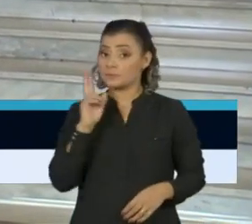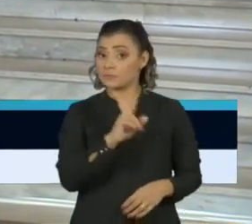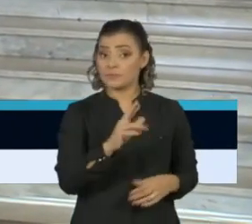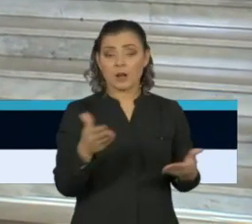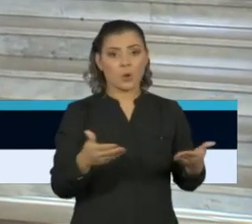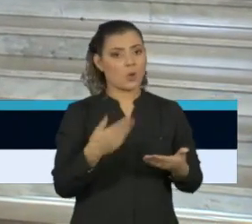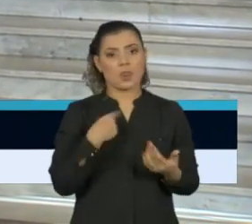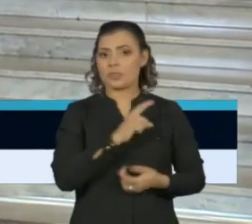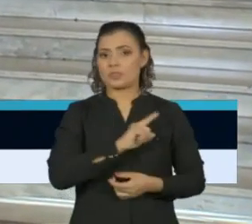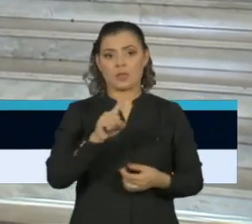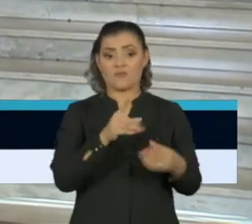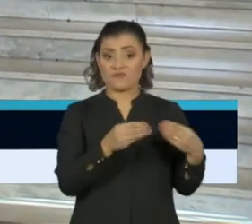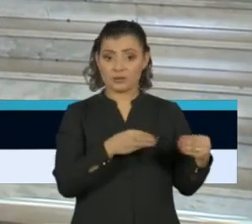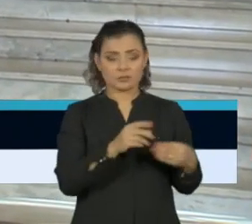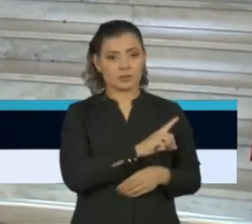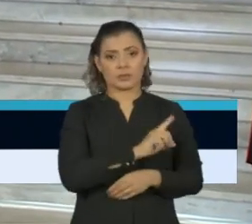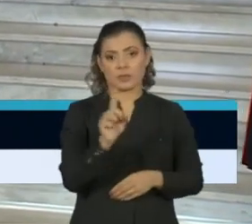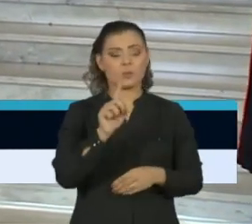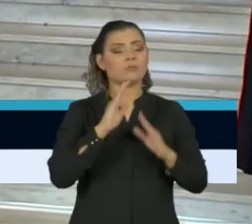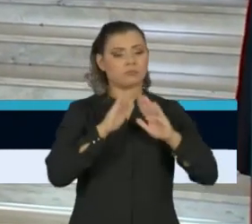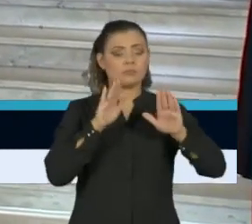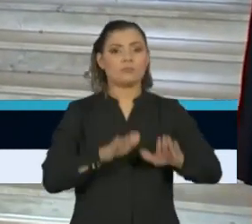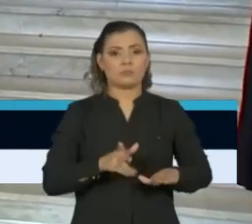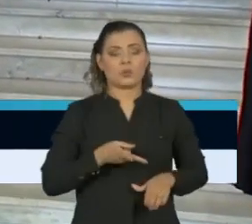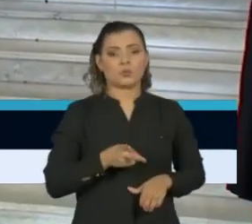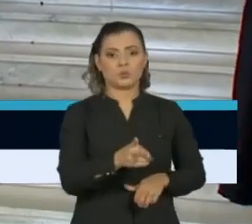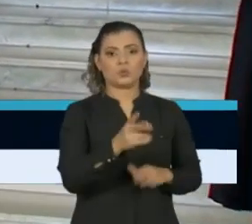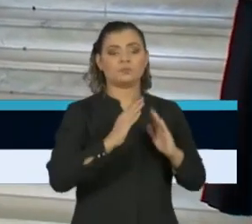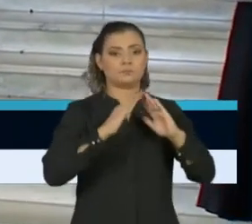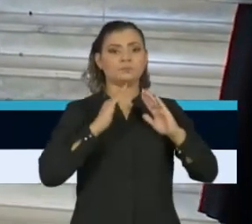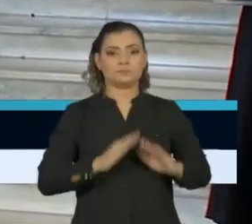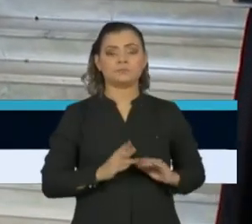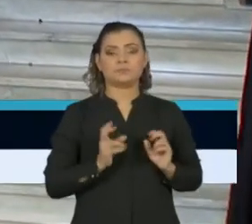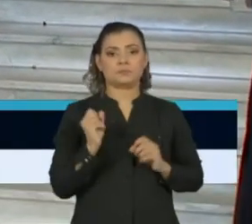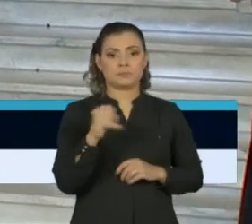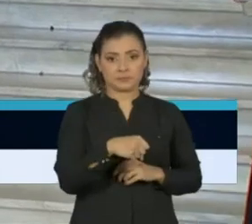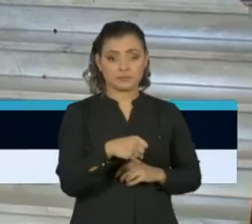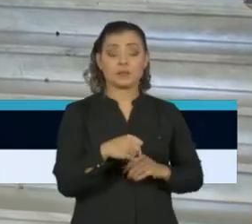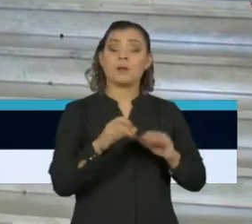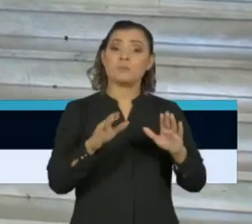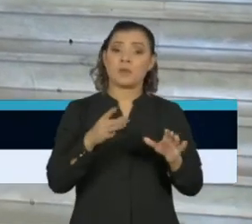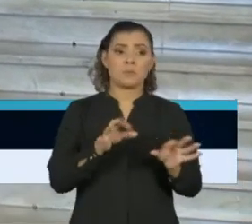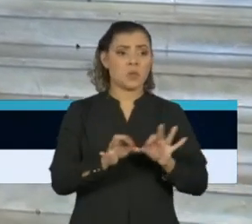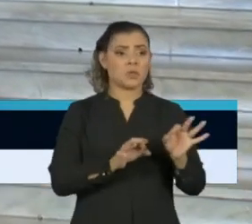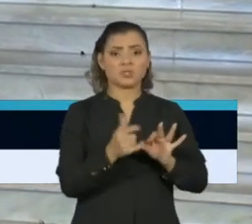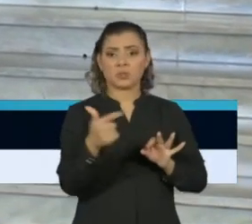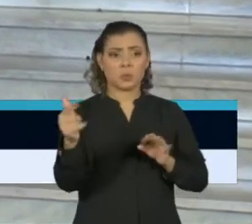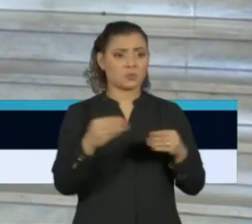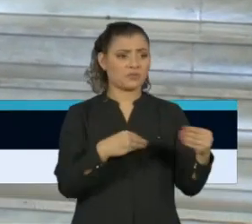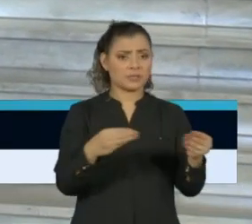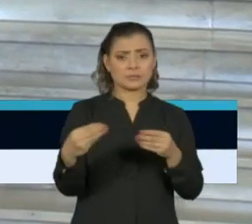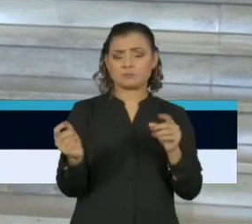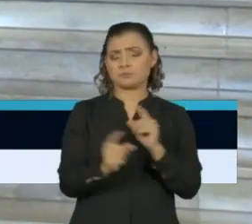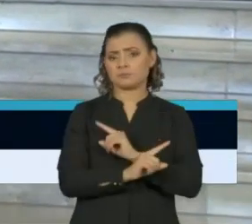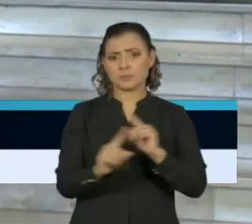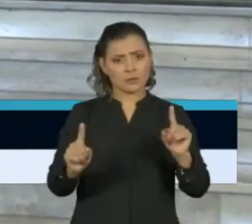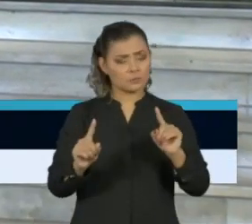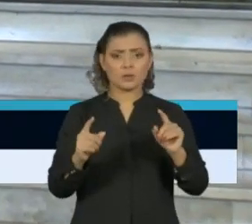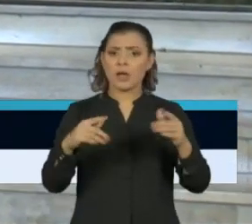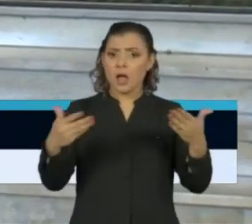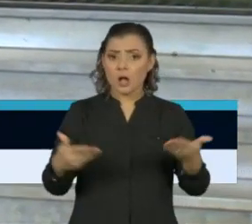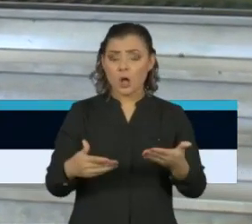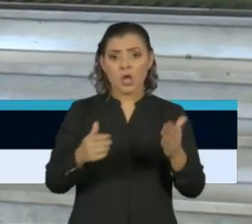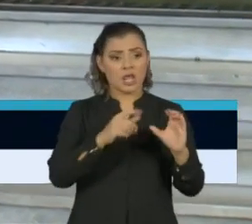é não. Nós não faremos nenhum relaxamento nesse momento, não há nenhum programa nesse sentido e não há nenhuma justificativa de